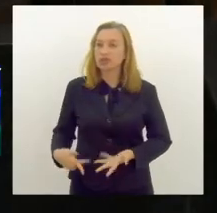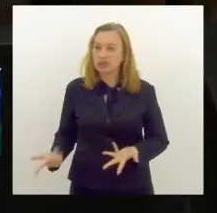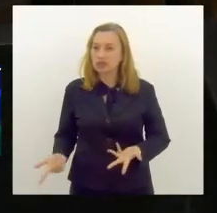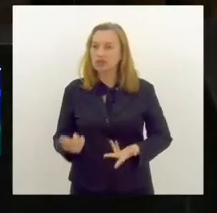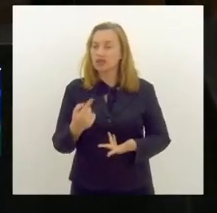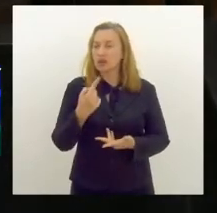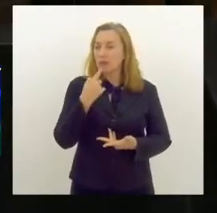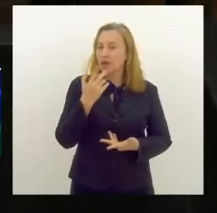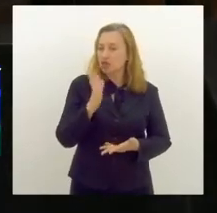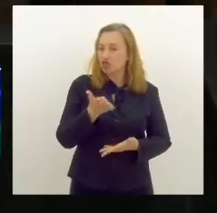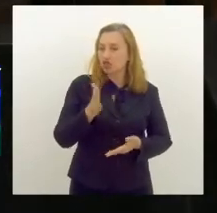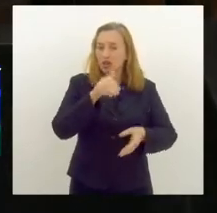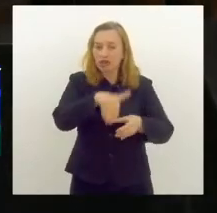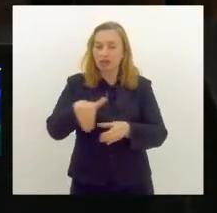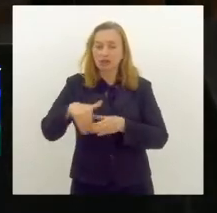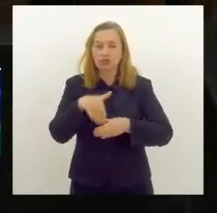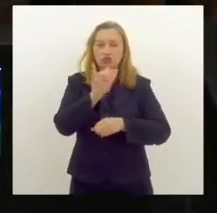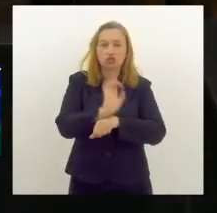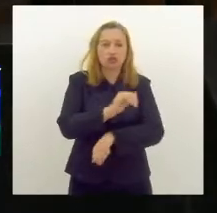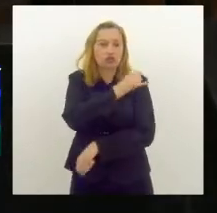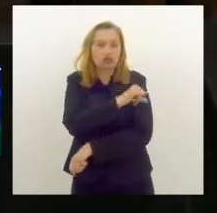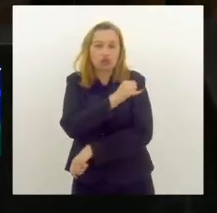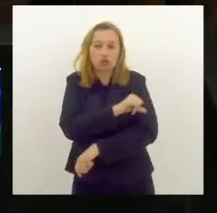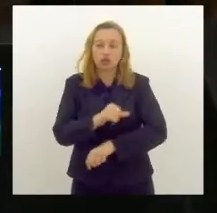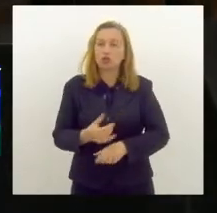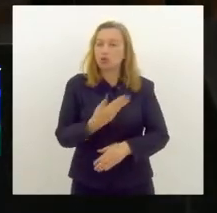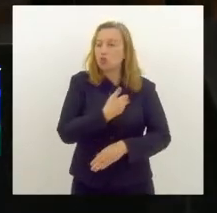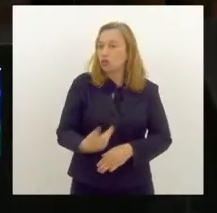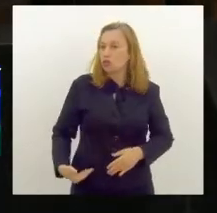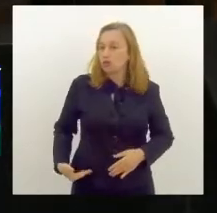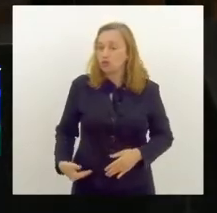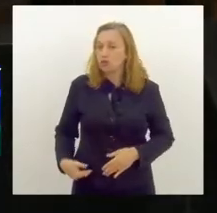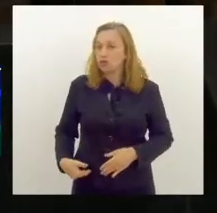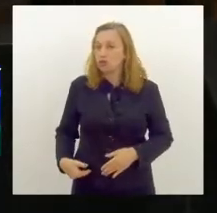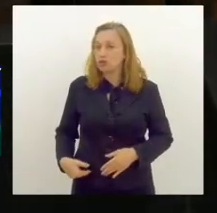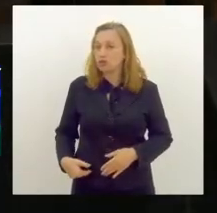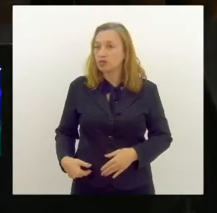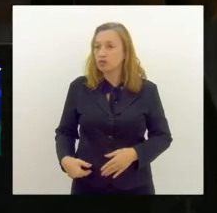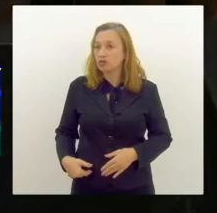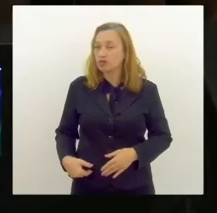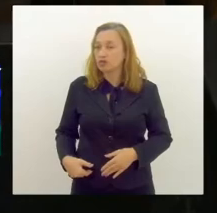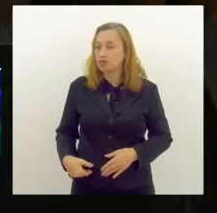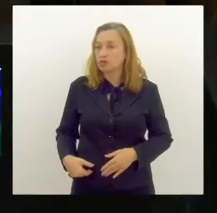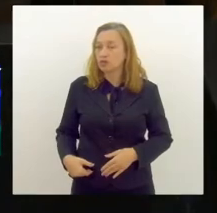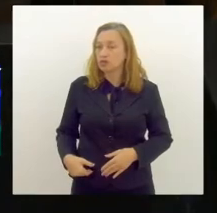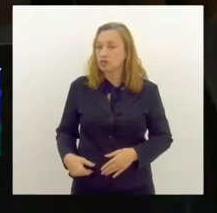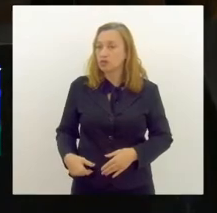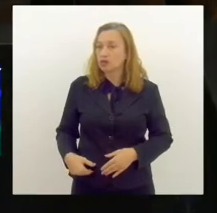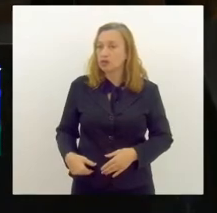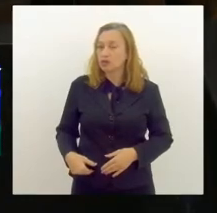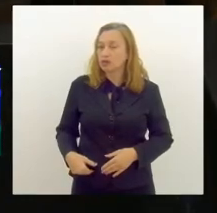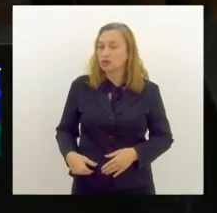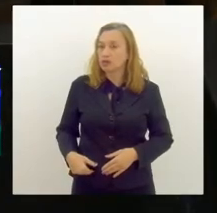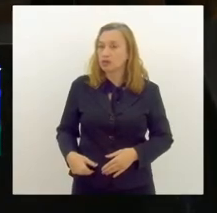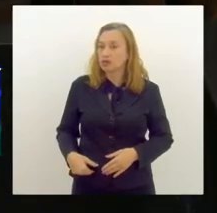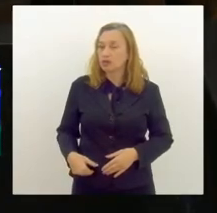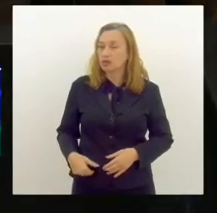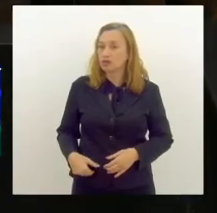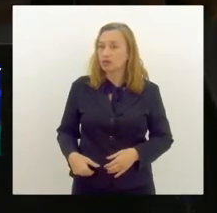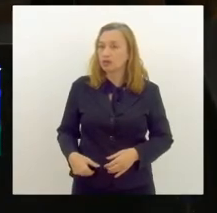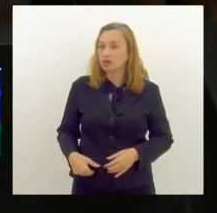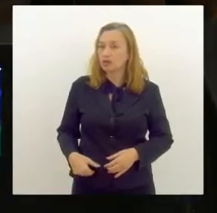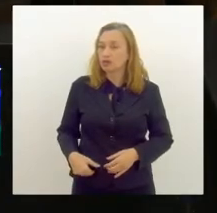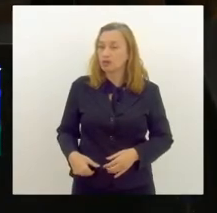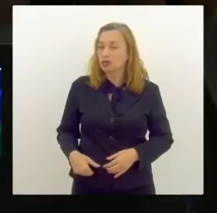das eleições no Estado do Rio de Janeiro, um governo se comprometendo com uma lógica, para dizer o mínimo,